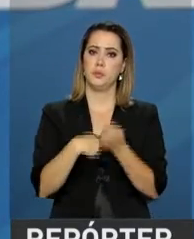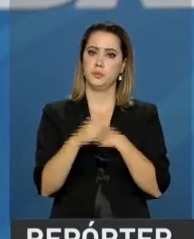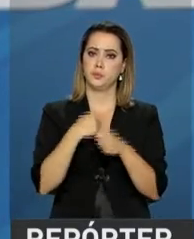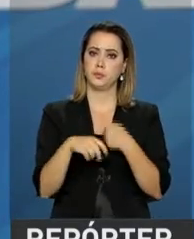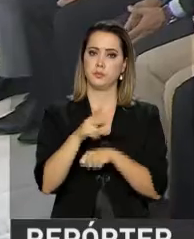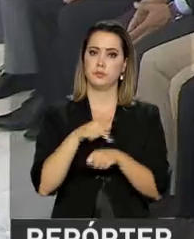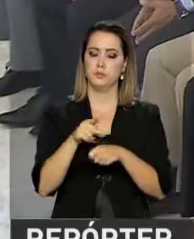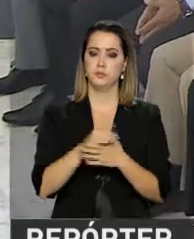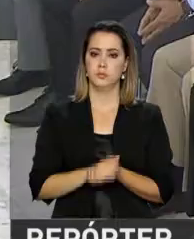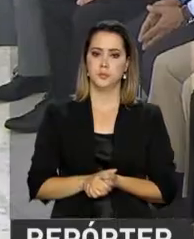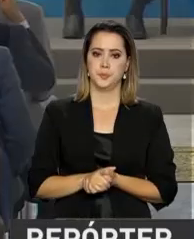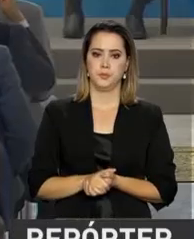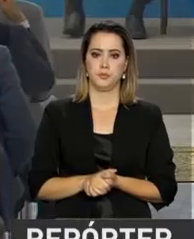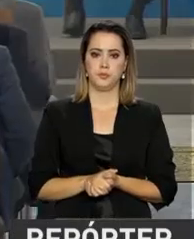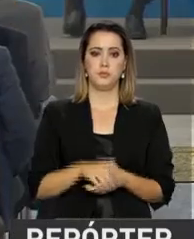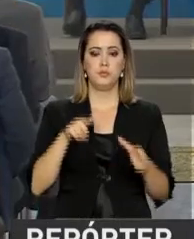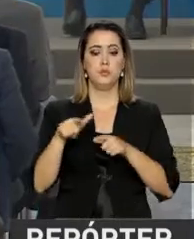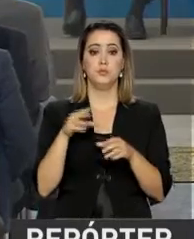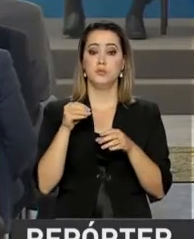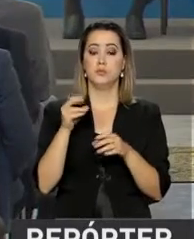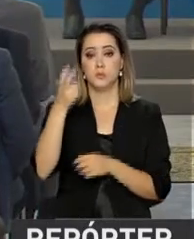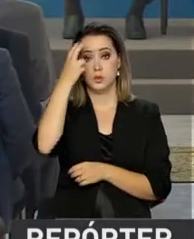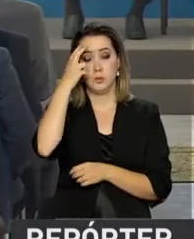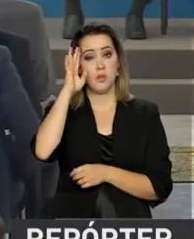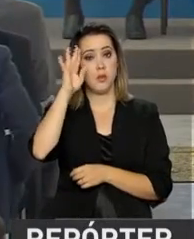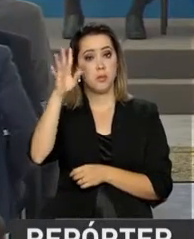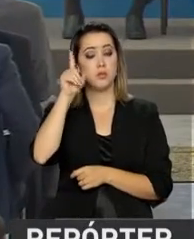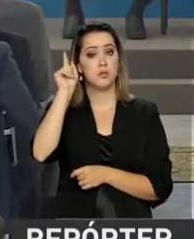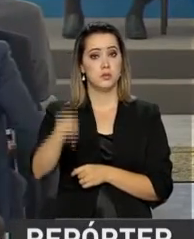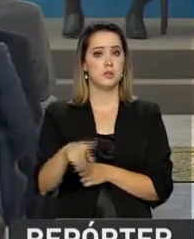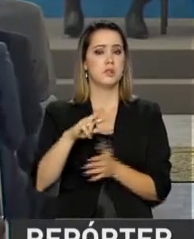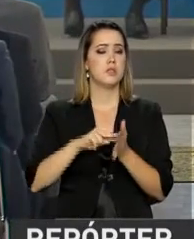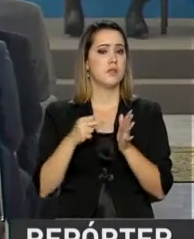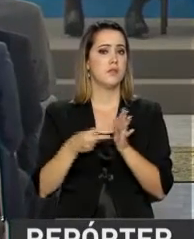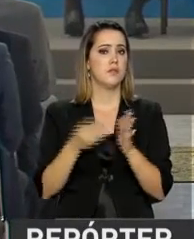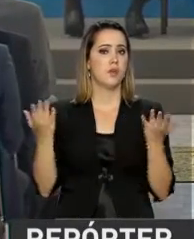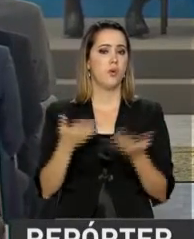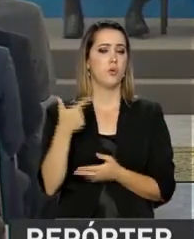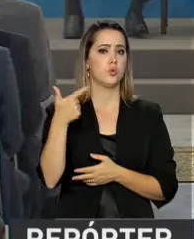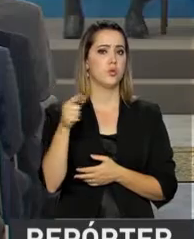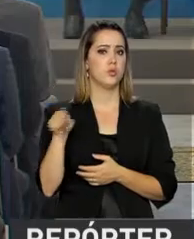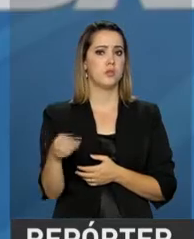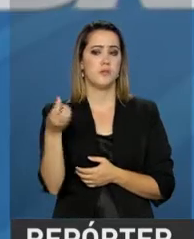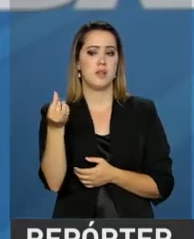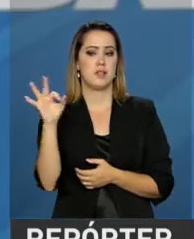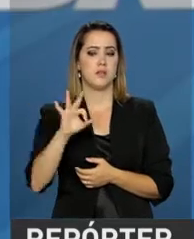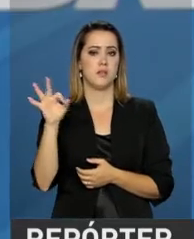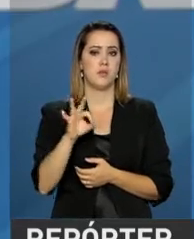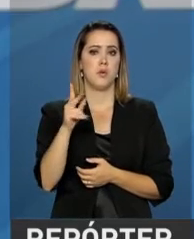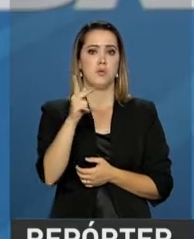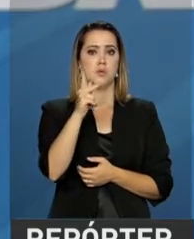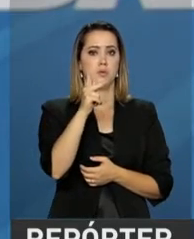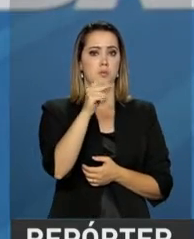do país as atividades culturais e criativas senhor presidente respondem hoje por dois pontos 6 por cento do